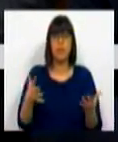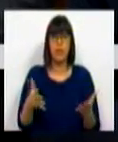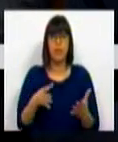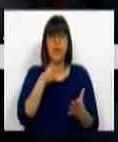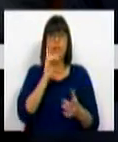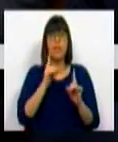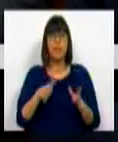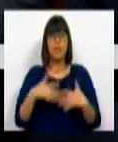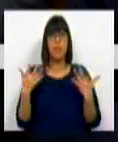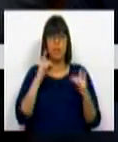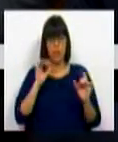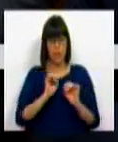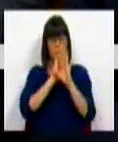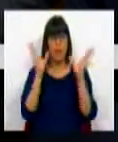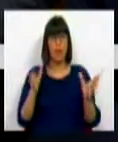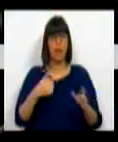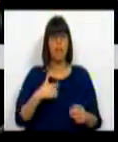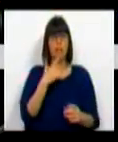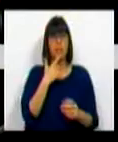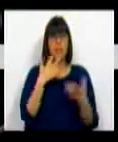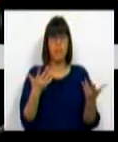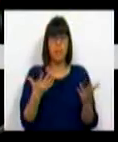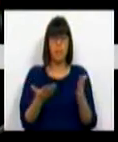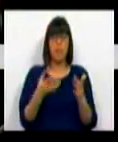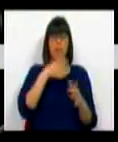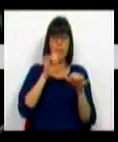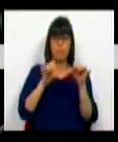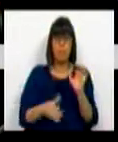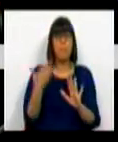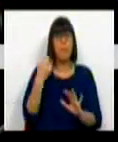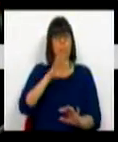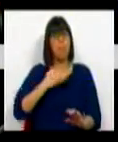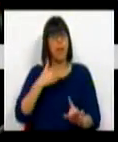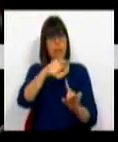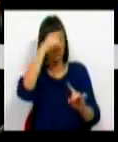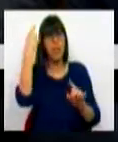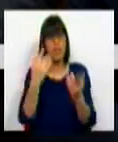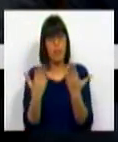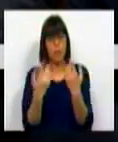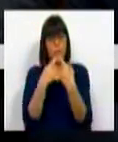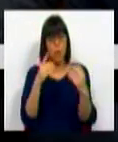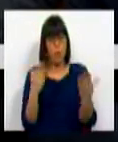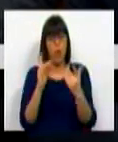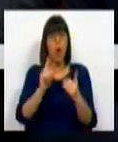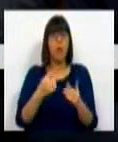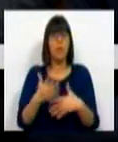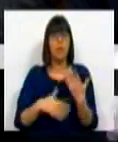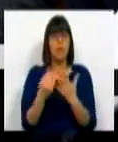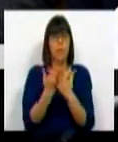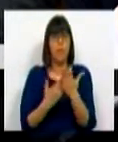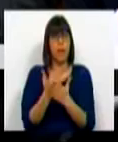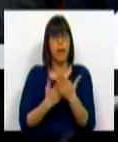para dizer que, claramente, percebemos a fragilidade da argumentação do PSD e a dificuldade em contrariar aquilo que é a dinâmica da